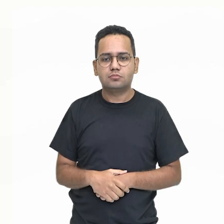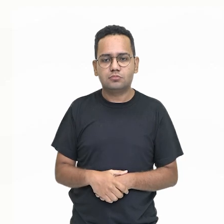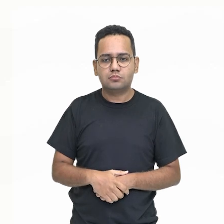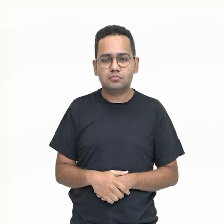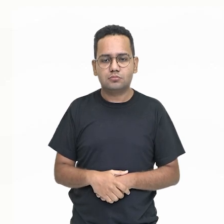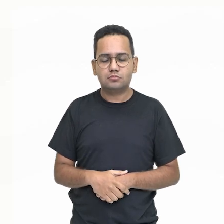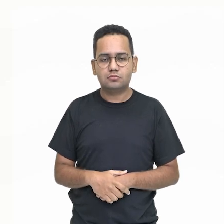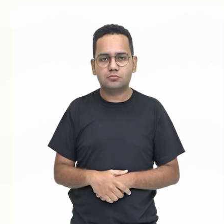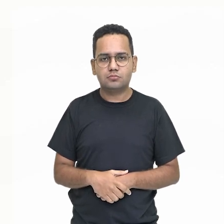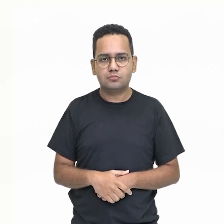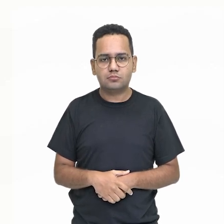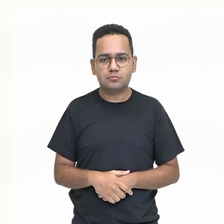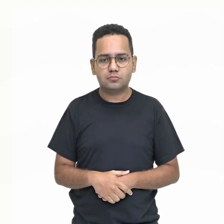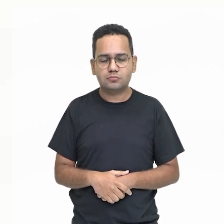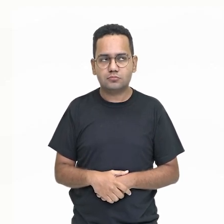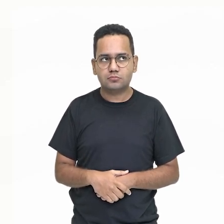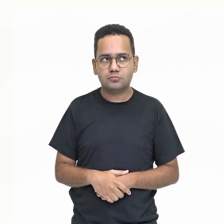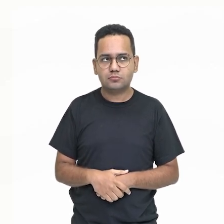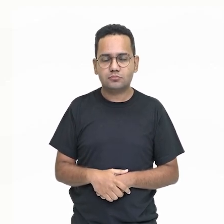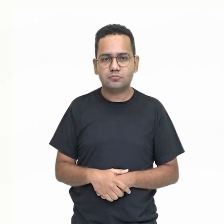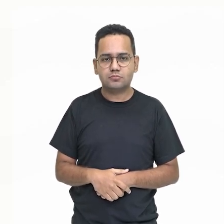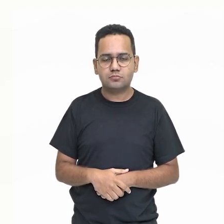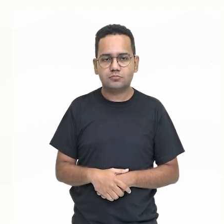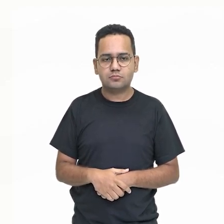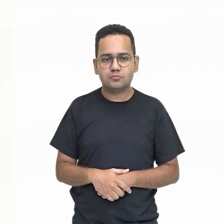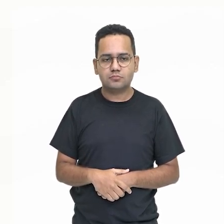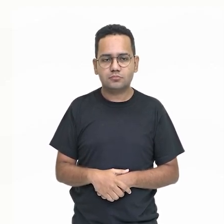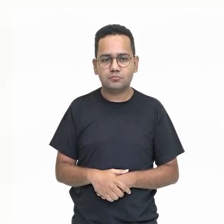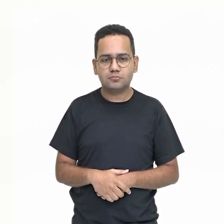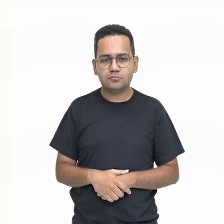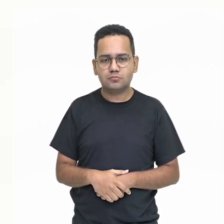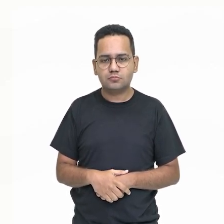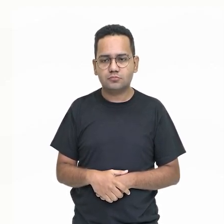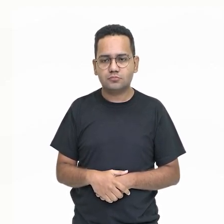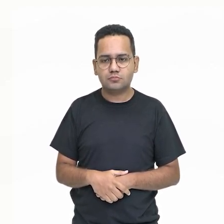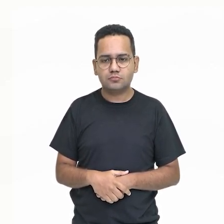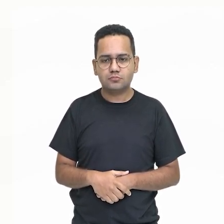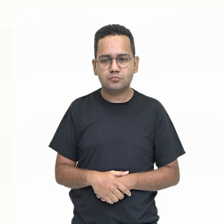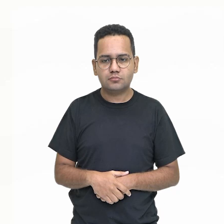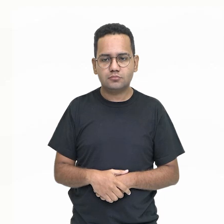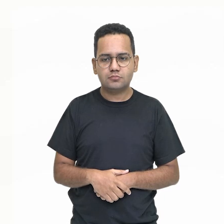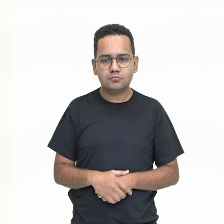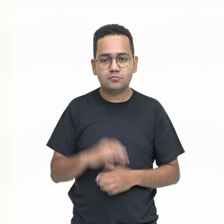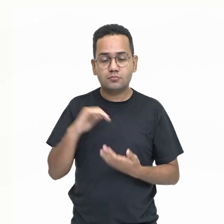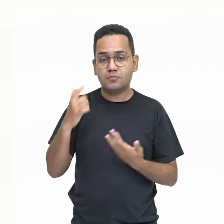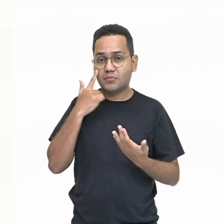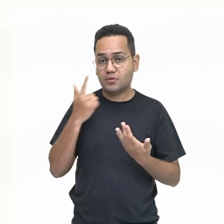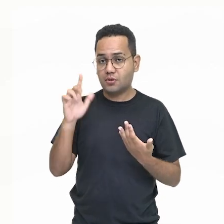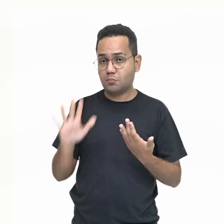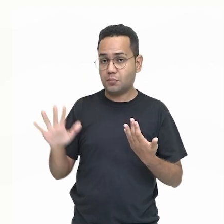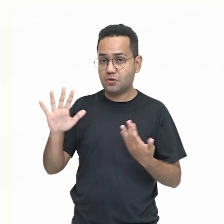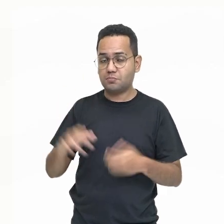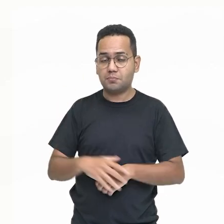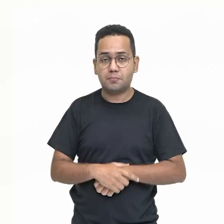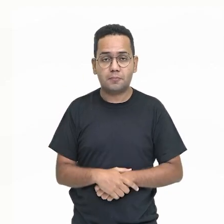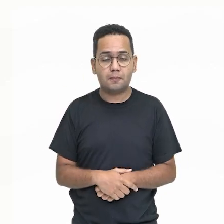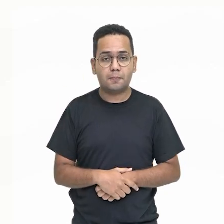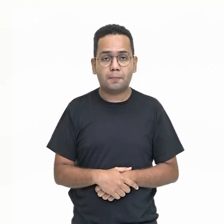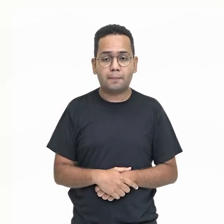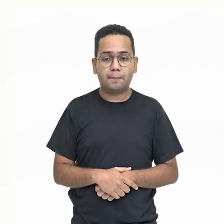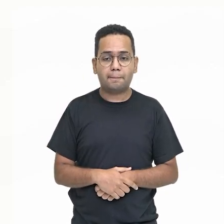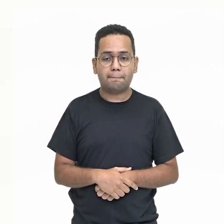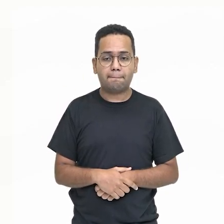no caso, as correntes de convecção. E em relação aí à imagem, nós temos o